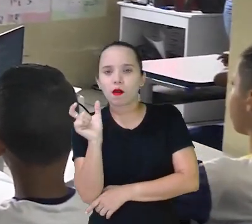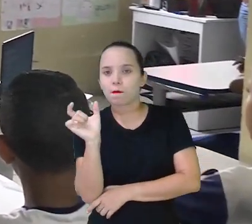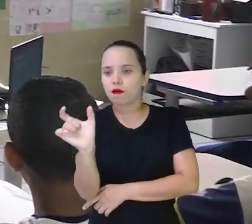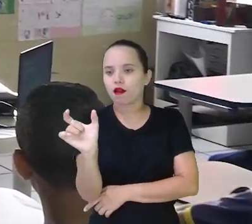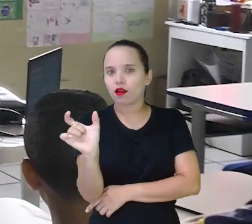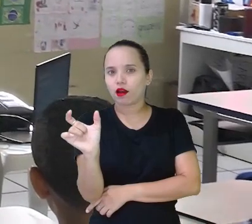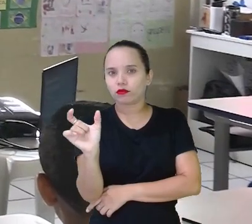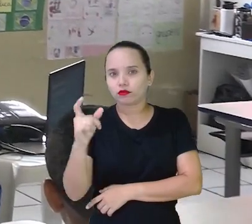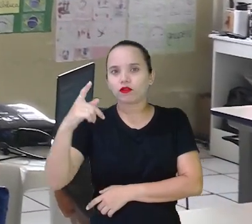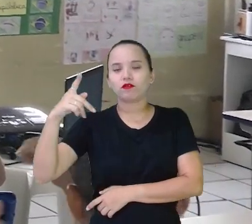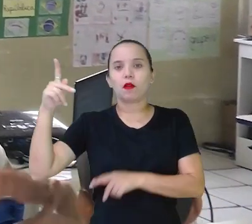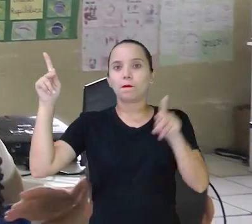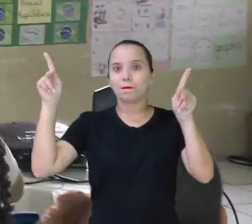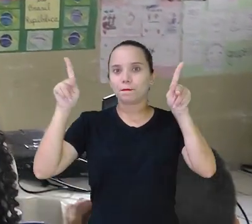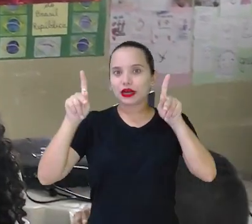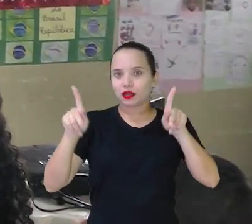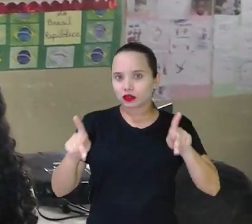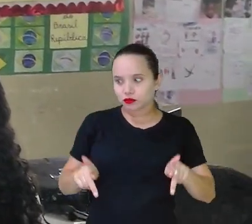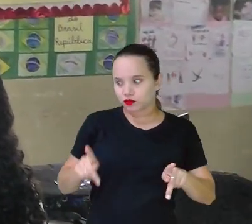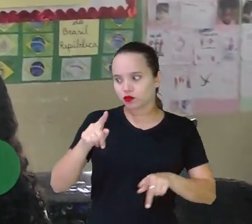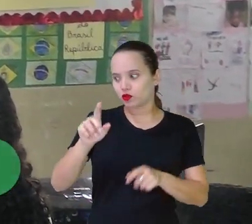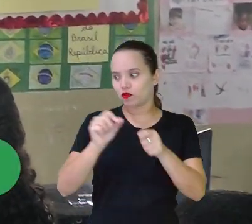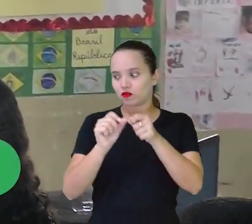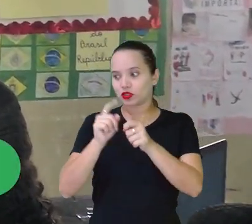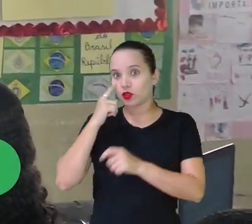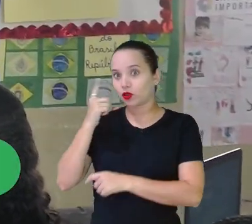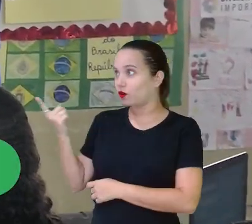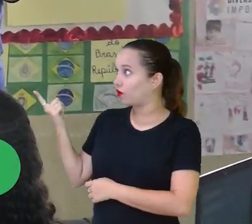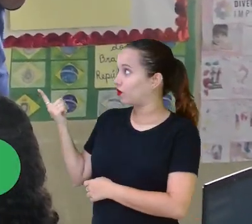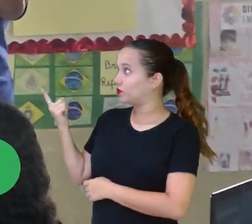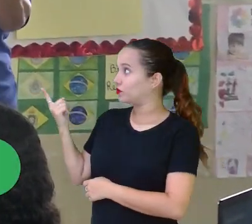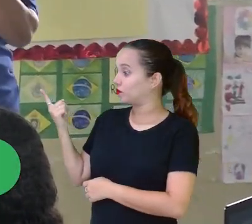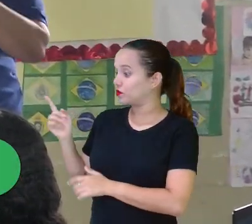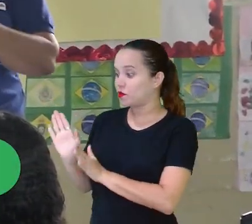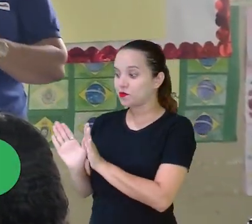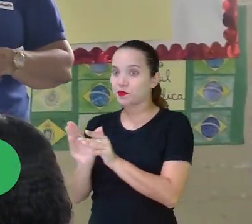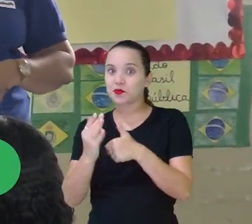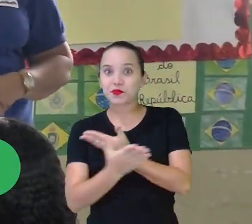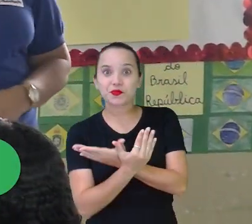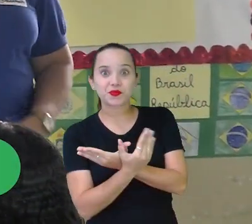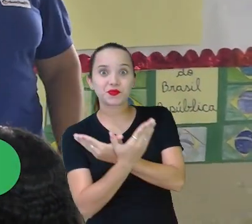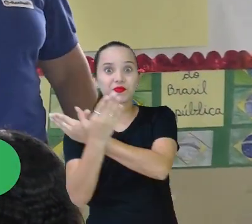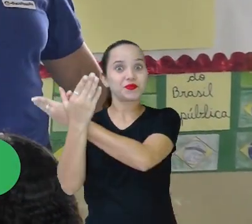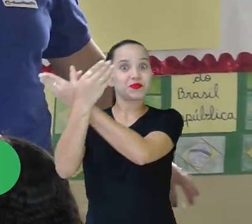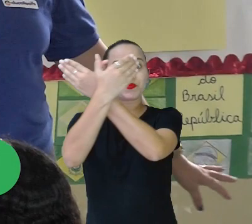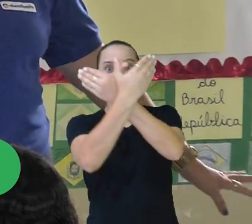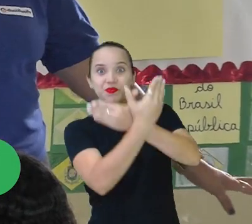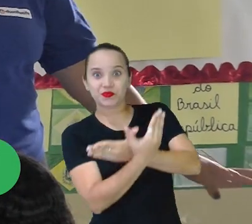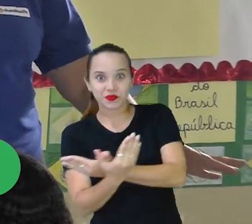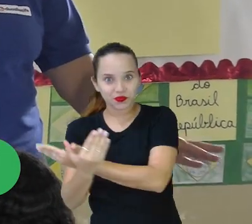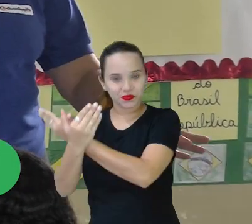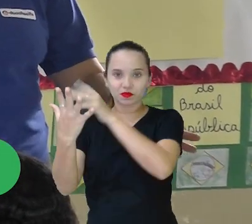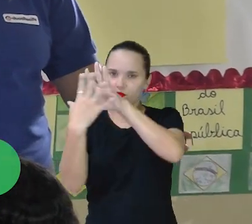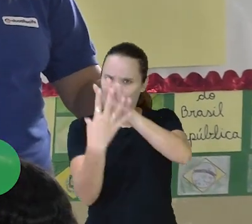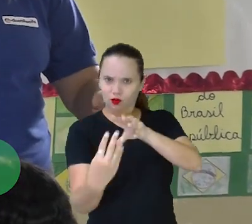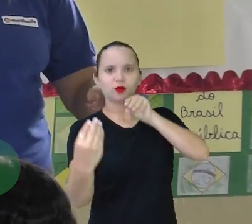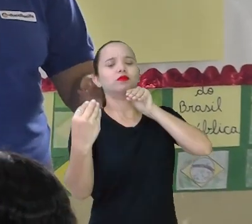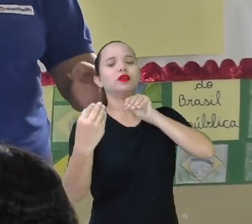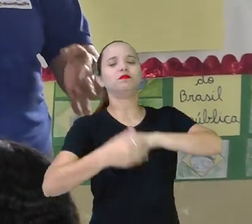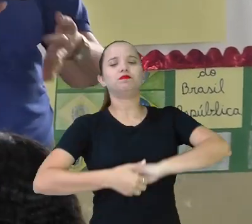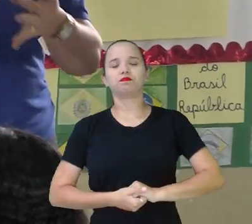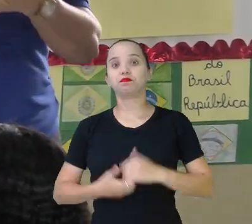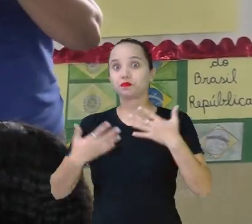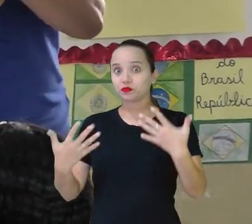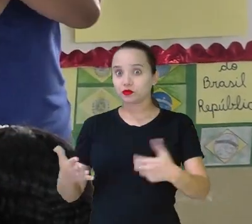a palavra paz, aí vocês vão fazer, ó, igual a professora Iris está fazendo. Quando